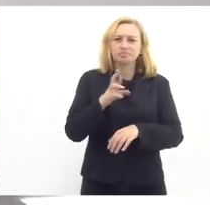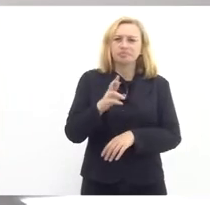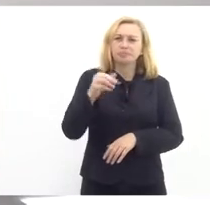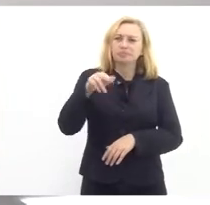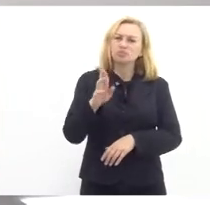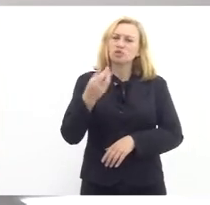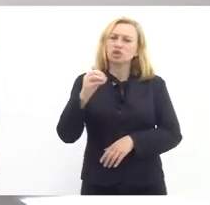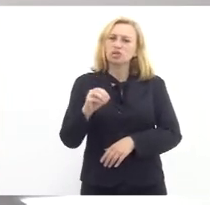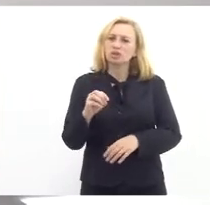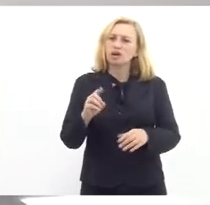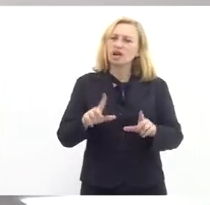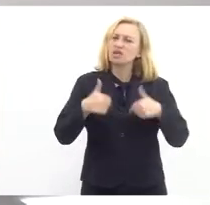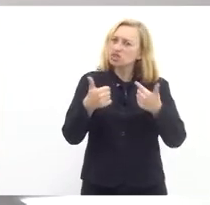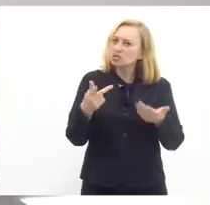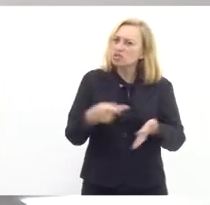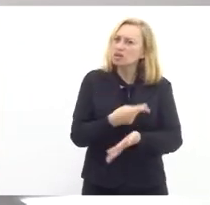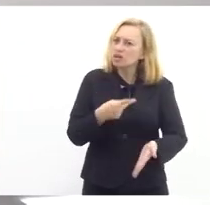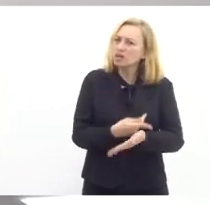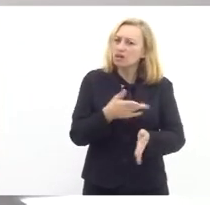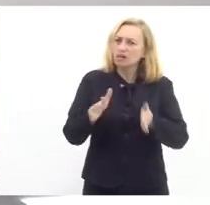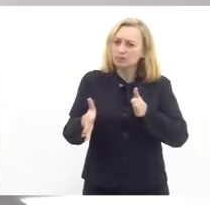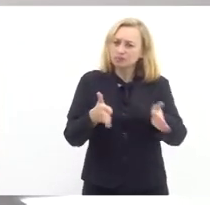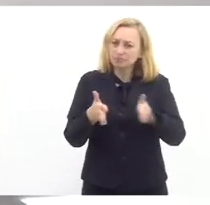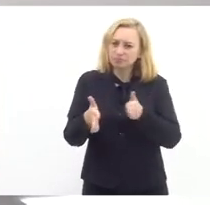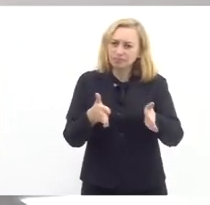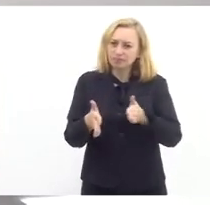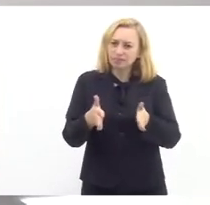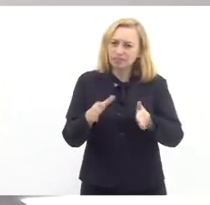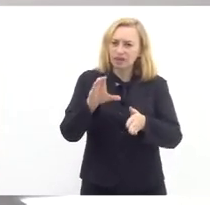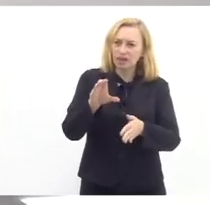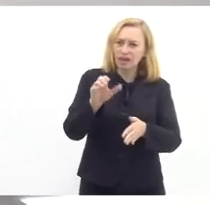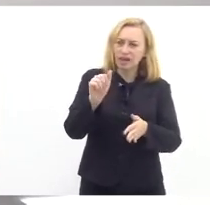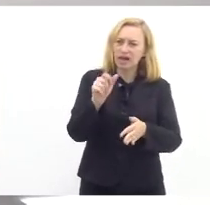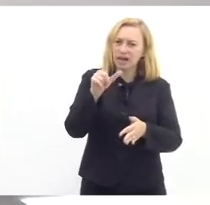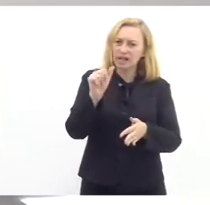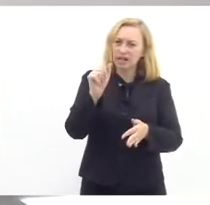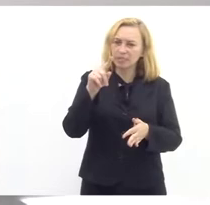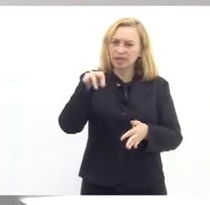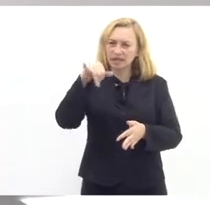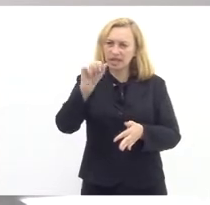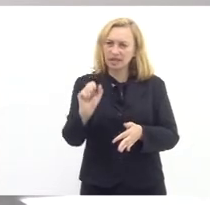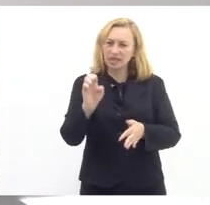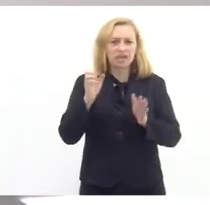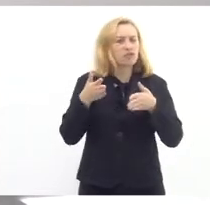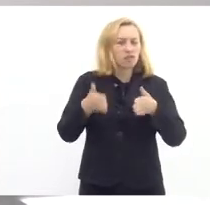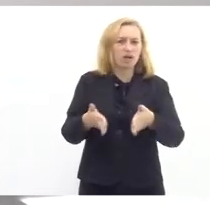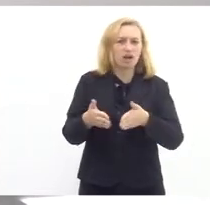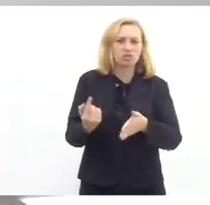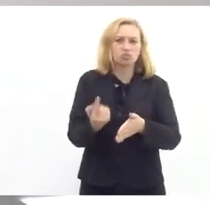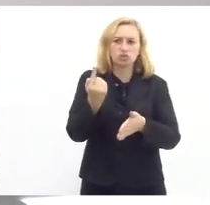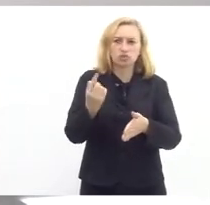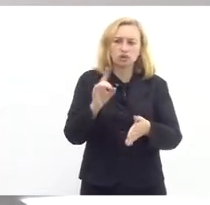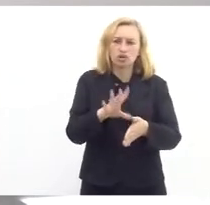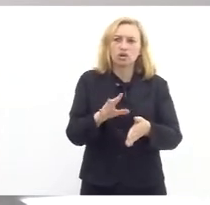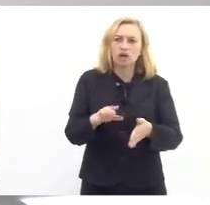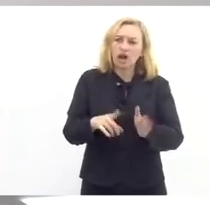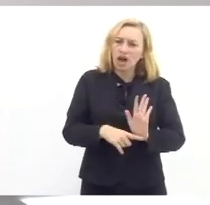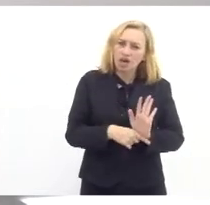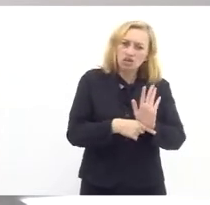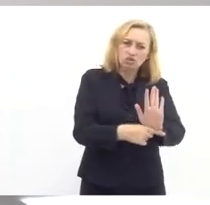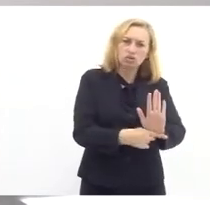fé, porque o período da calamidade é específico, doutor Eduardo, específico. Então, você beneficiar